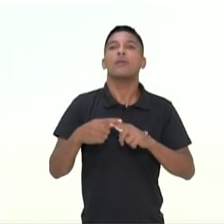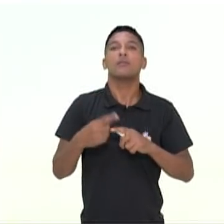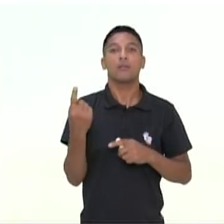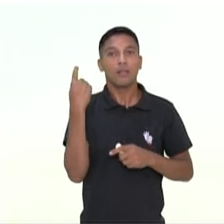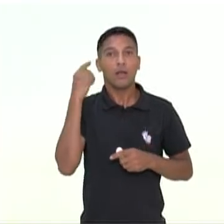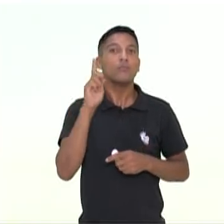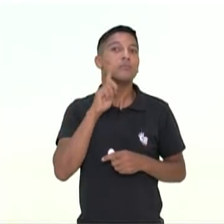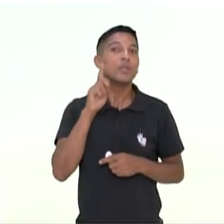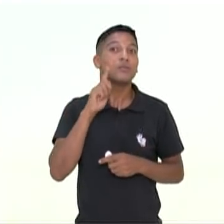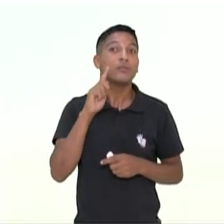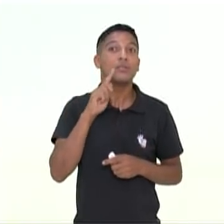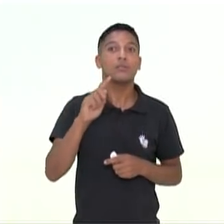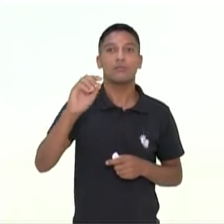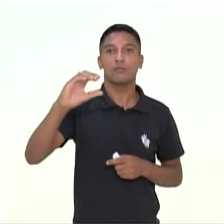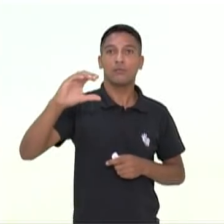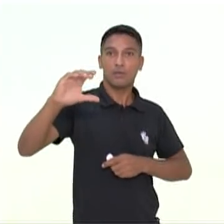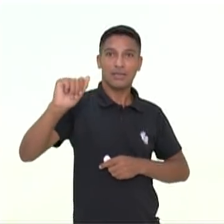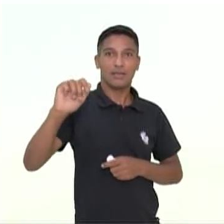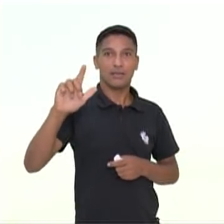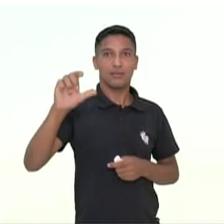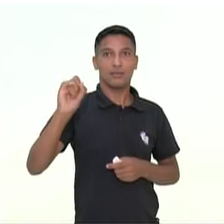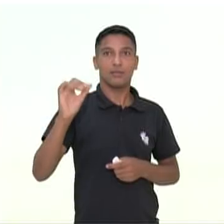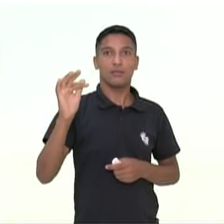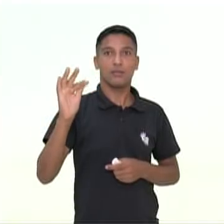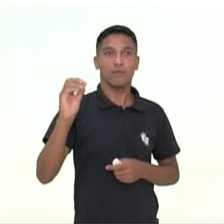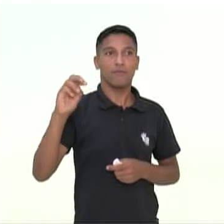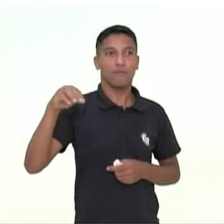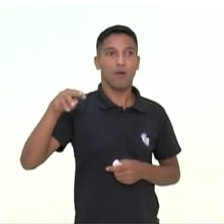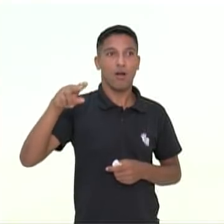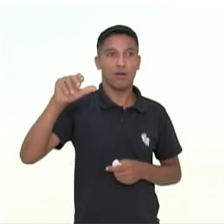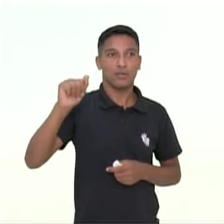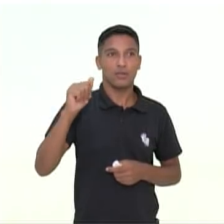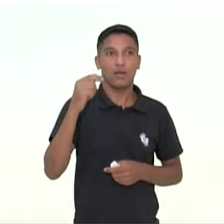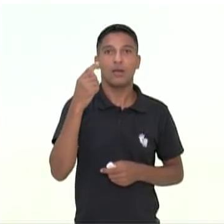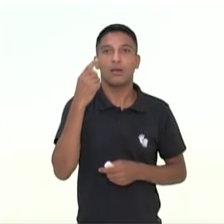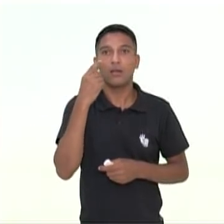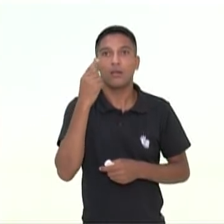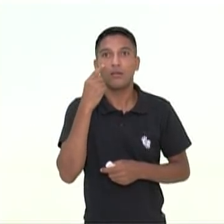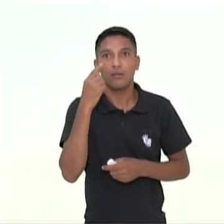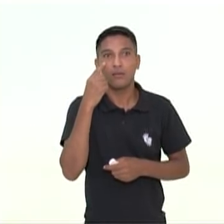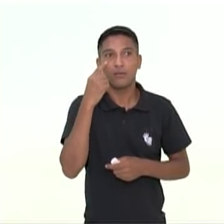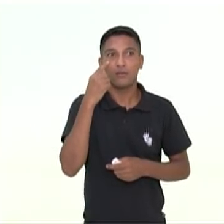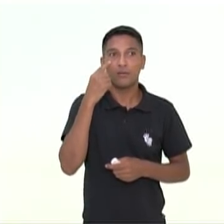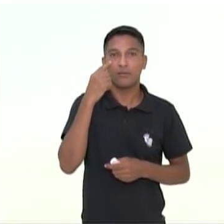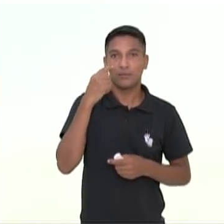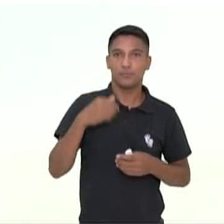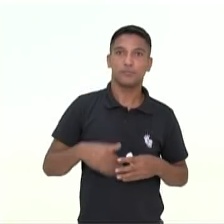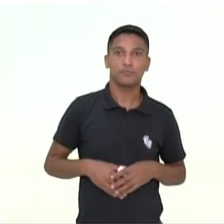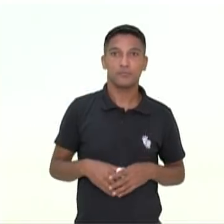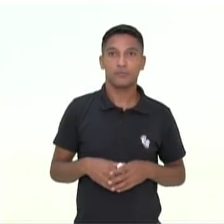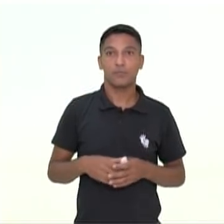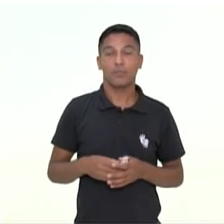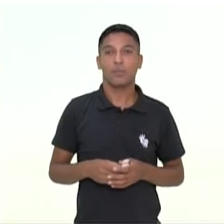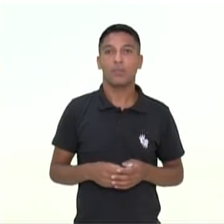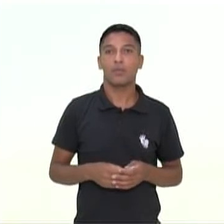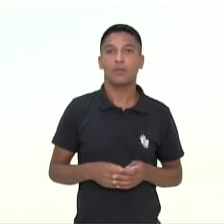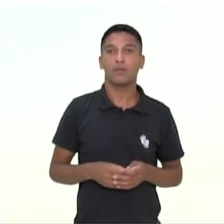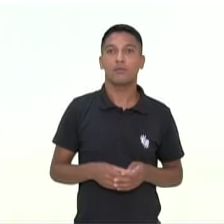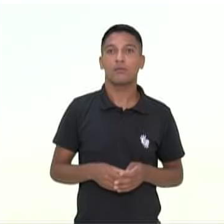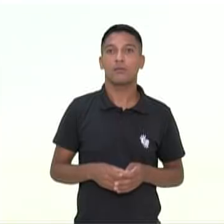Califórnia, surfistas tentavam imitar as manobras de surf usando rodas e